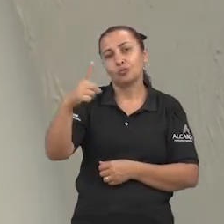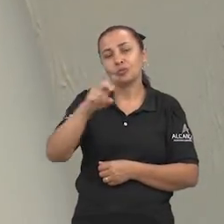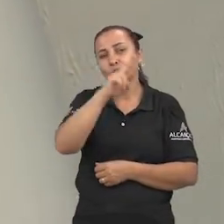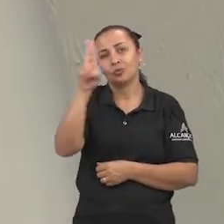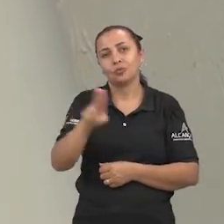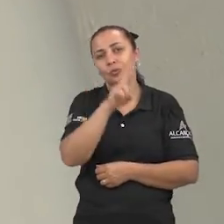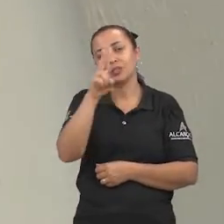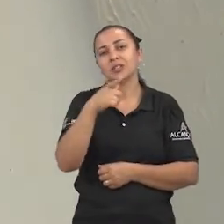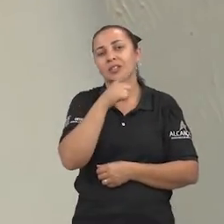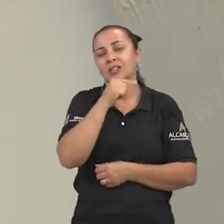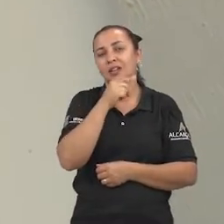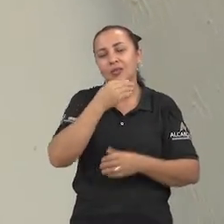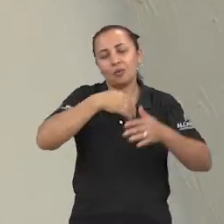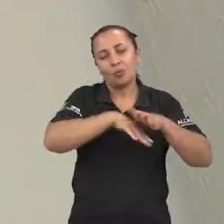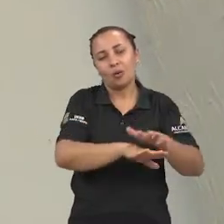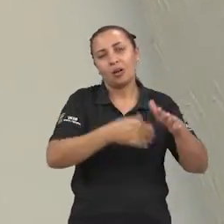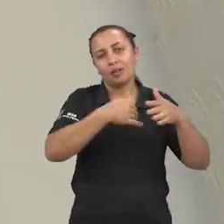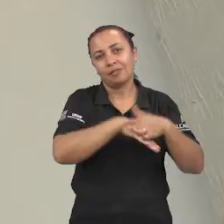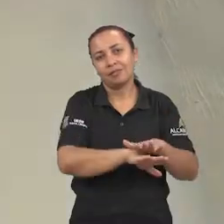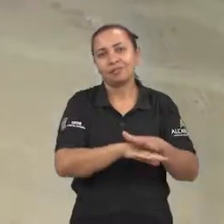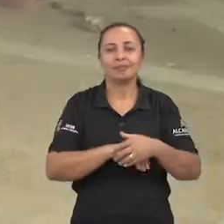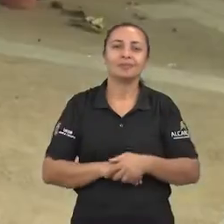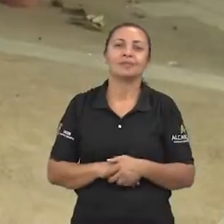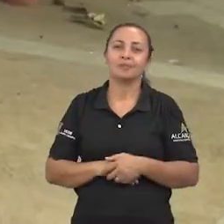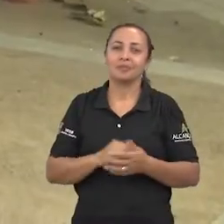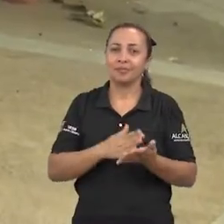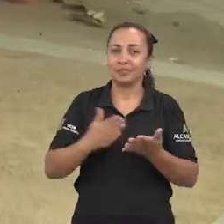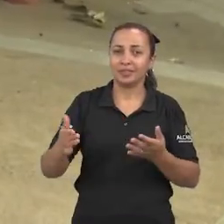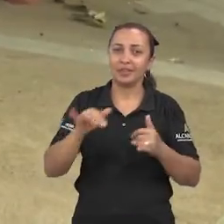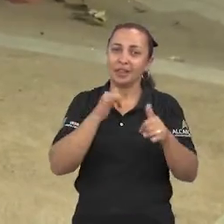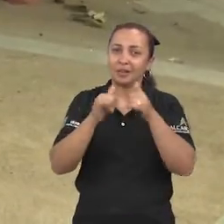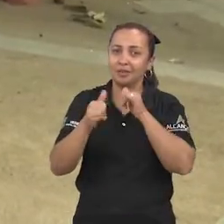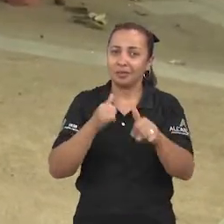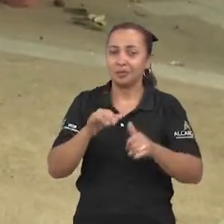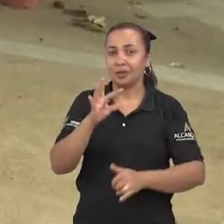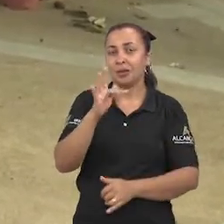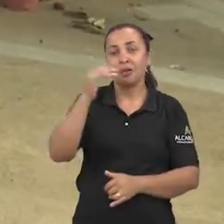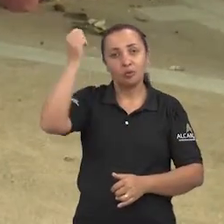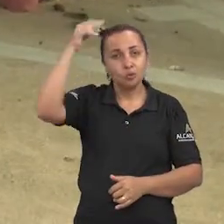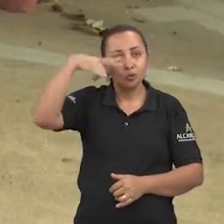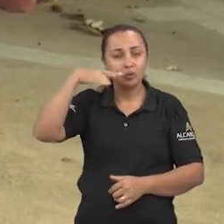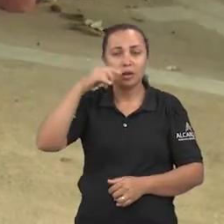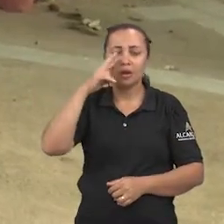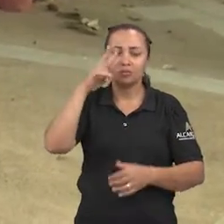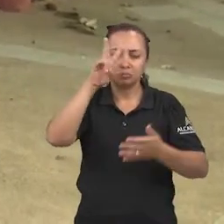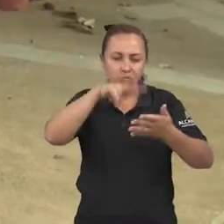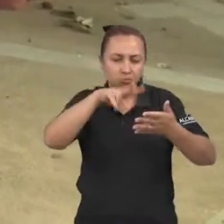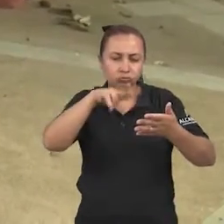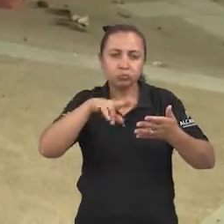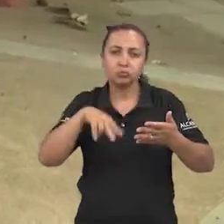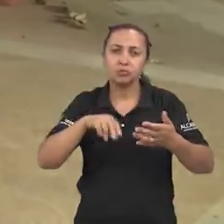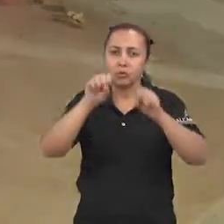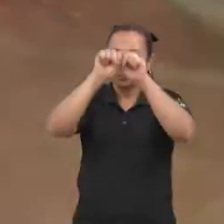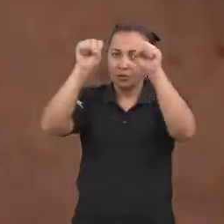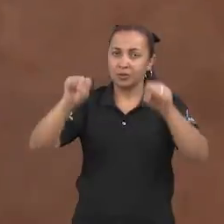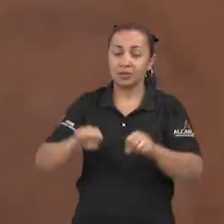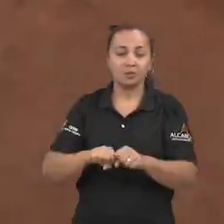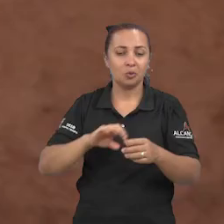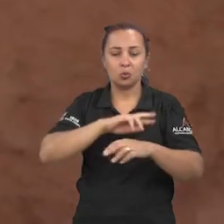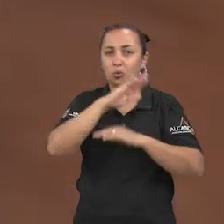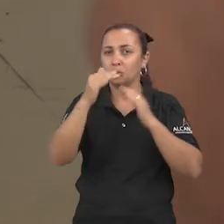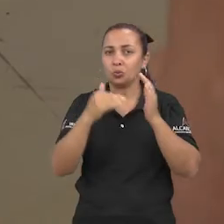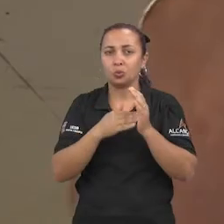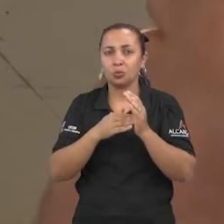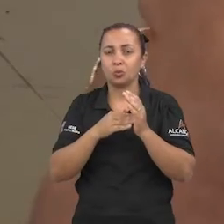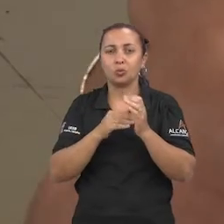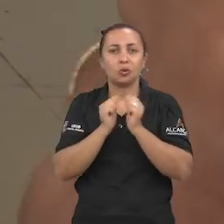dias utilizando aquela água que foi armazenada. A parte da energia fotovoltaica, ela é monitorada, o sistema todo é conectado